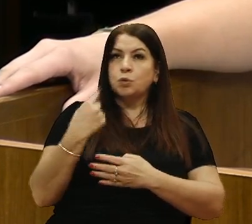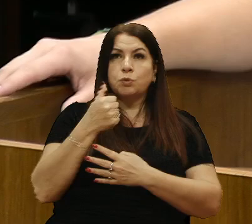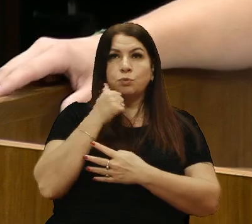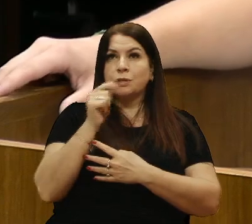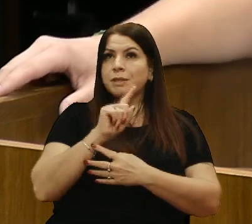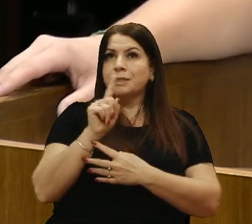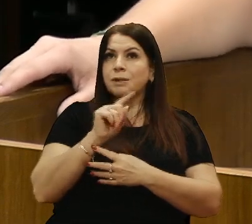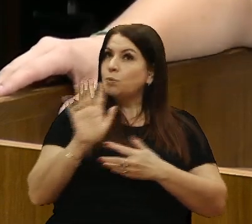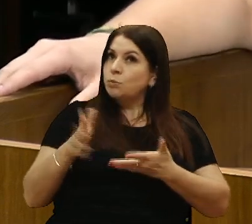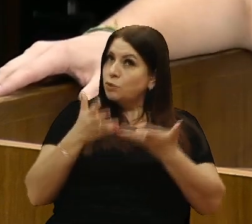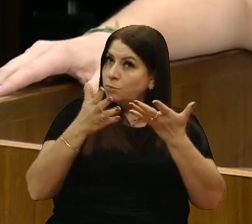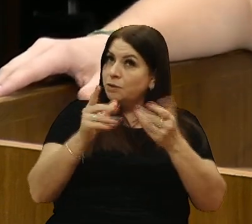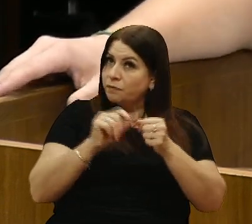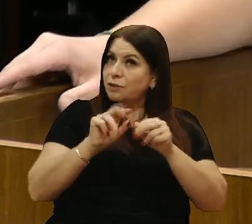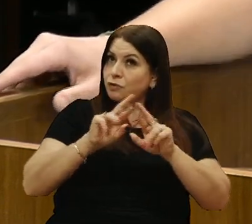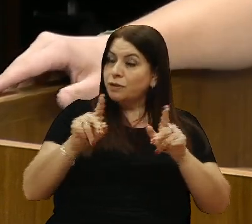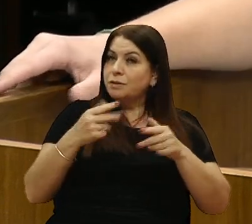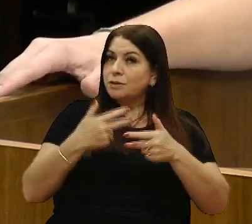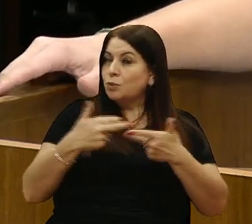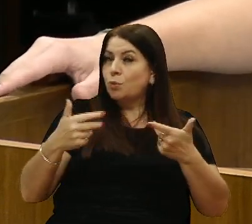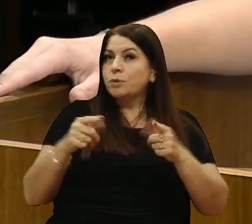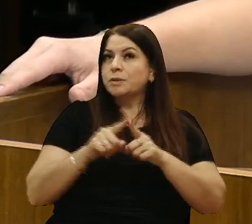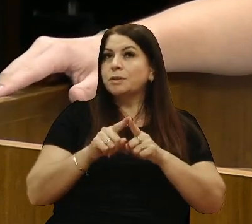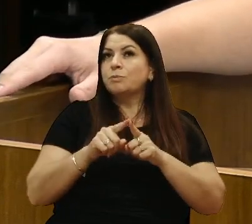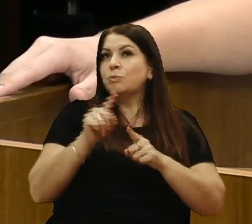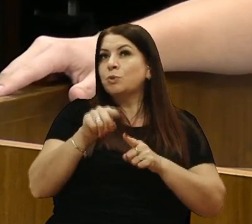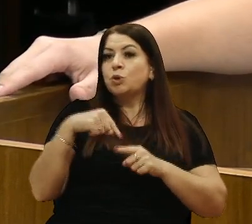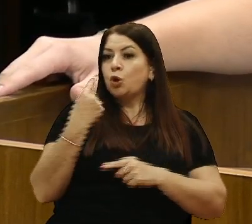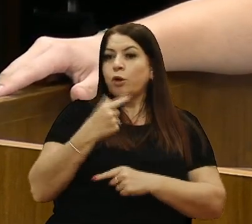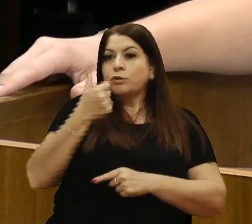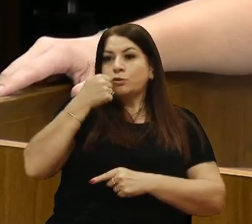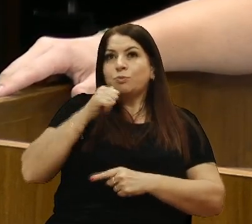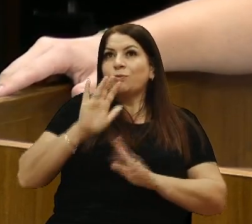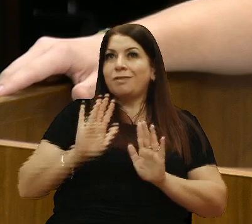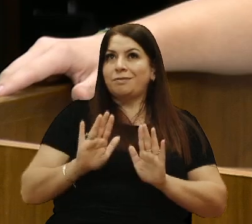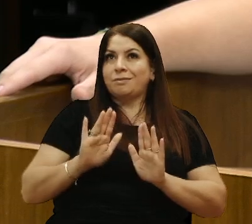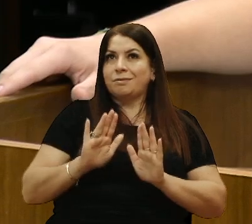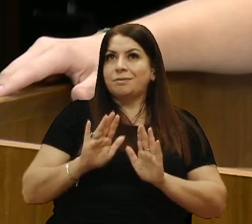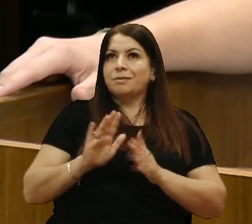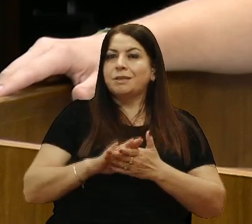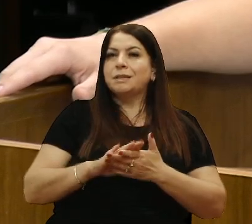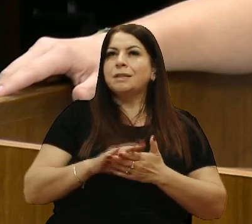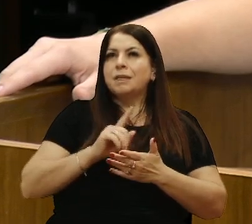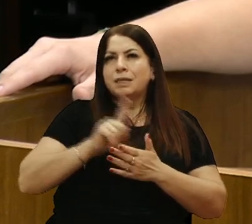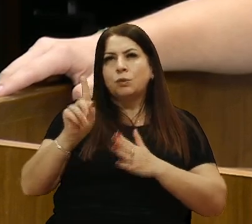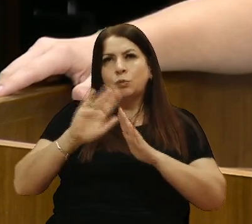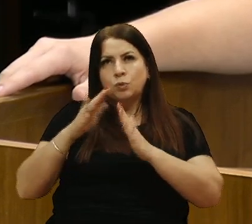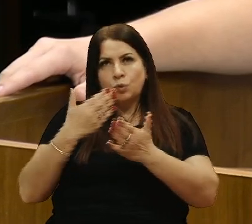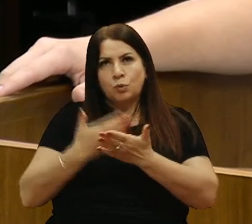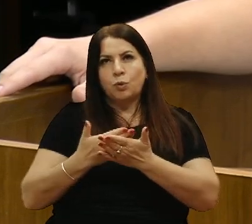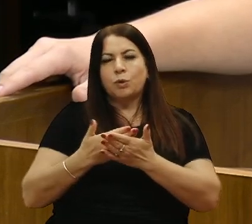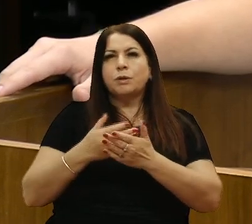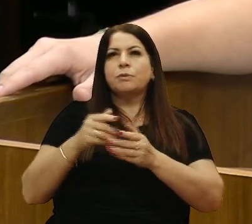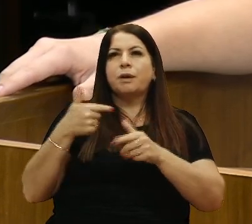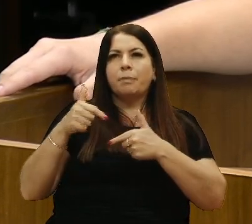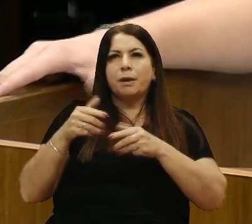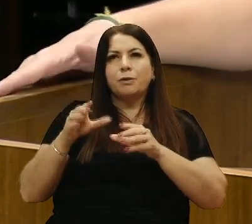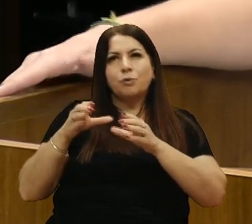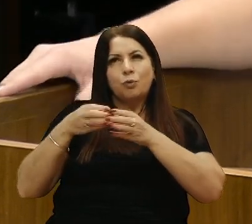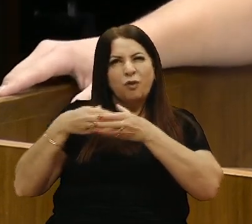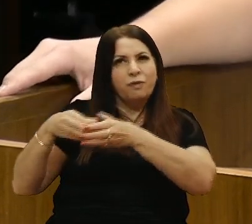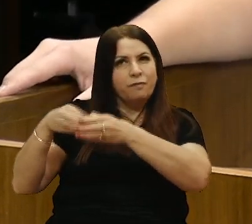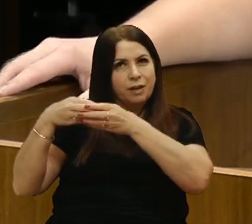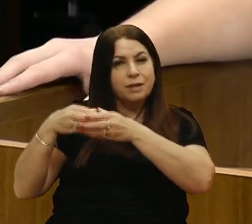somos incentivadas a fazer diversas coisas pelo fato de sermos mulheres. Tenho ido em várias escolas, serviços de convivência, em diversos